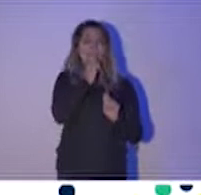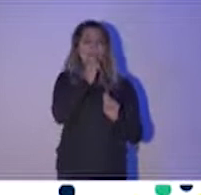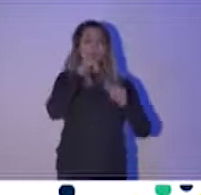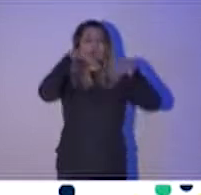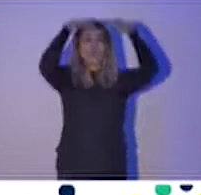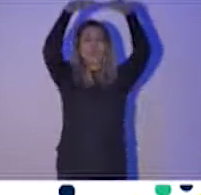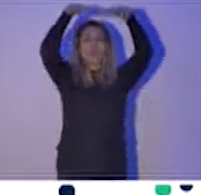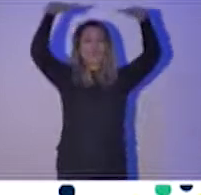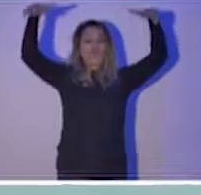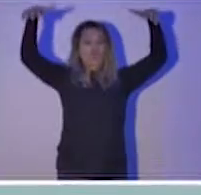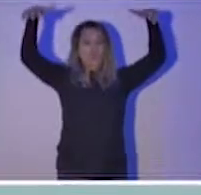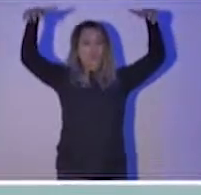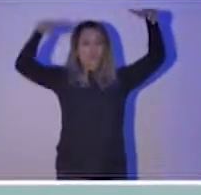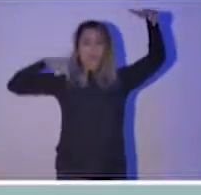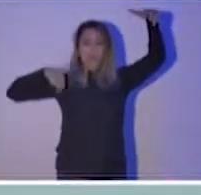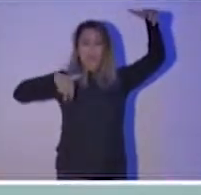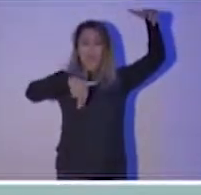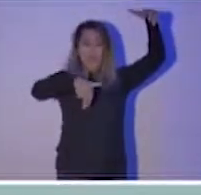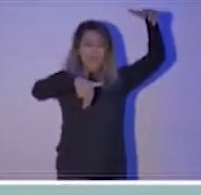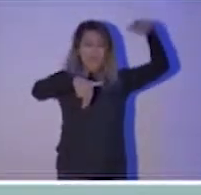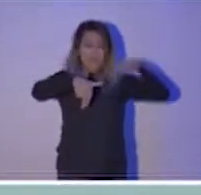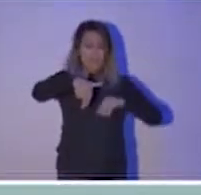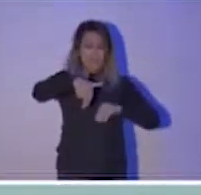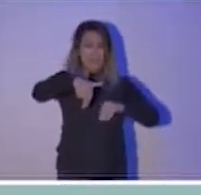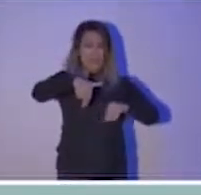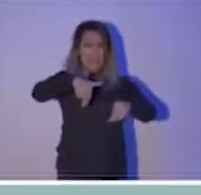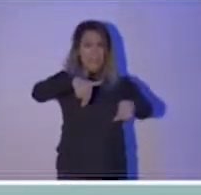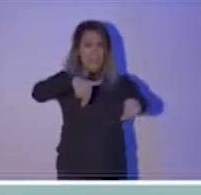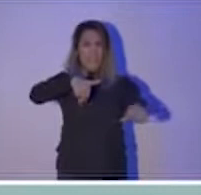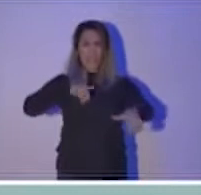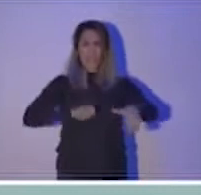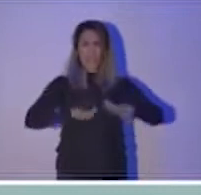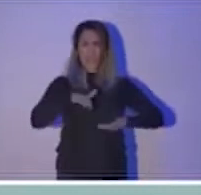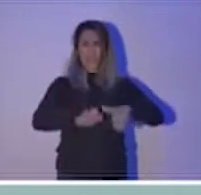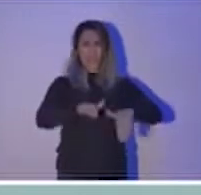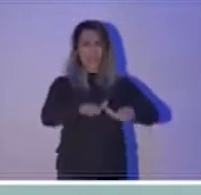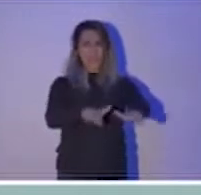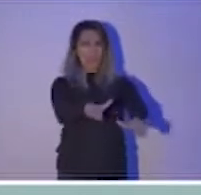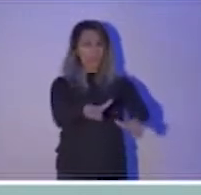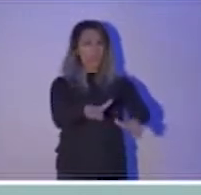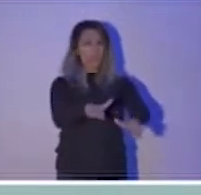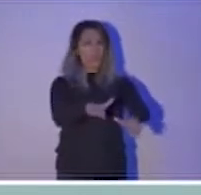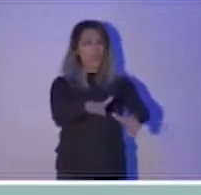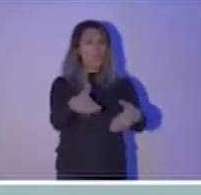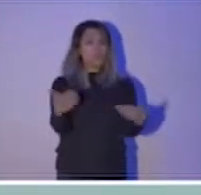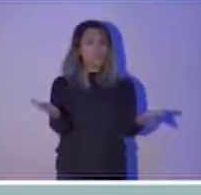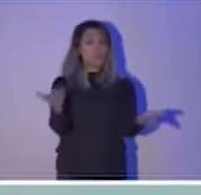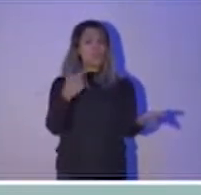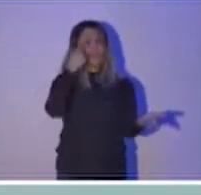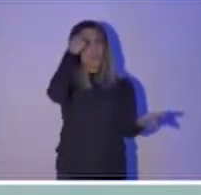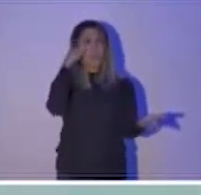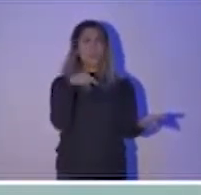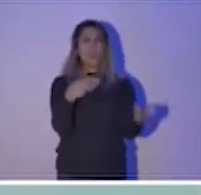podíamos andar na escola, porque era tudo terra. E então, nós ficávamos lá. Mas essa, como é que eu fui parar lá?